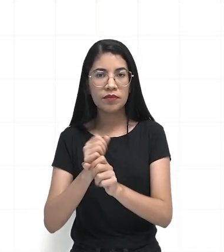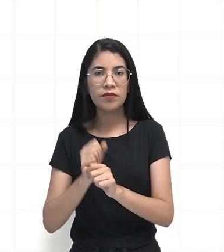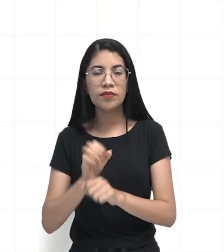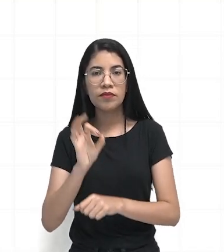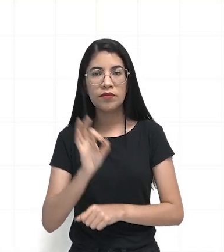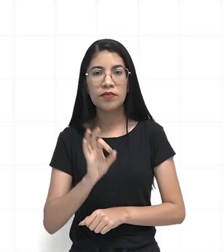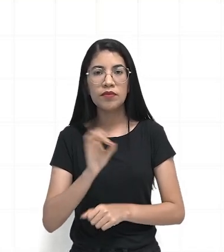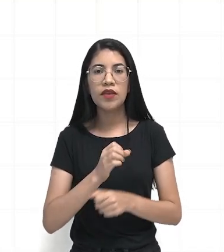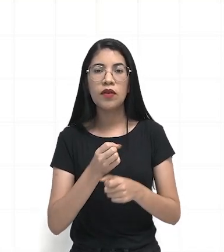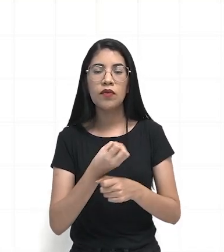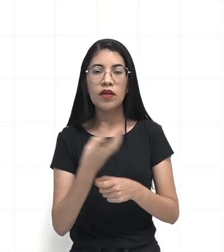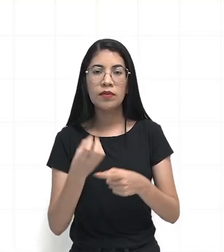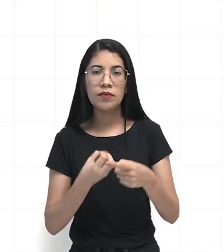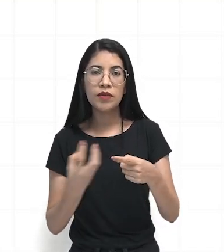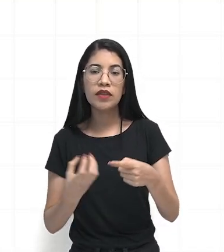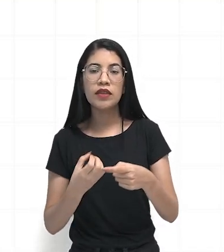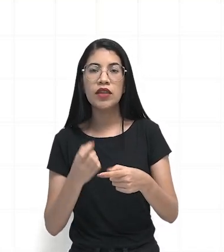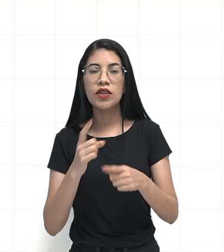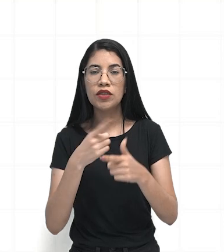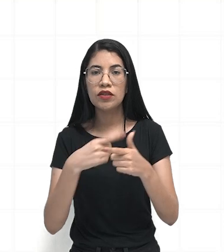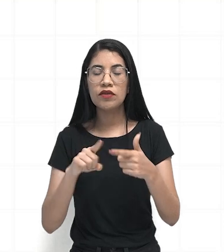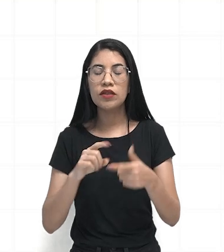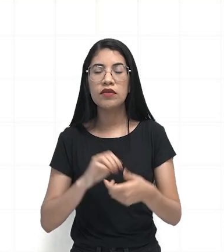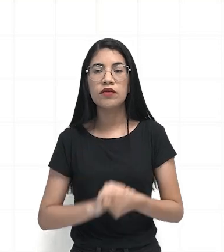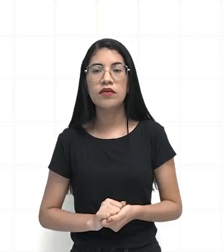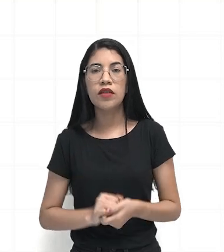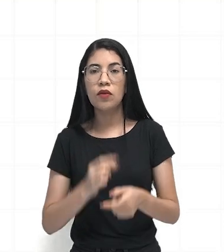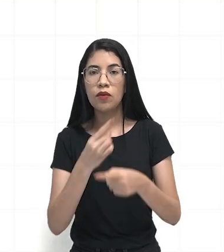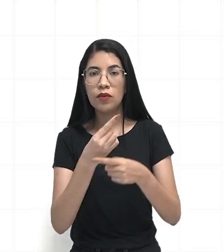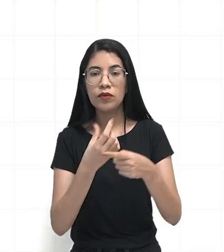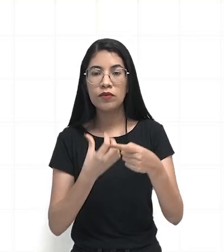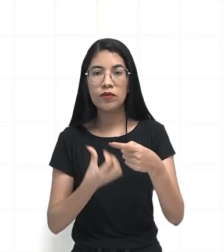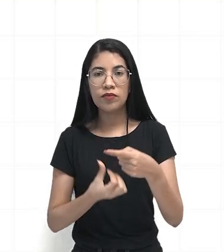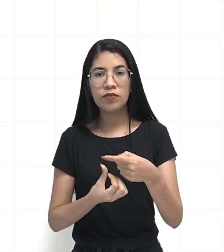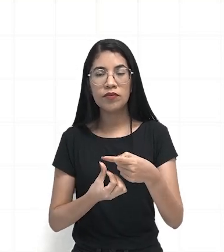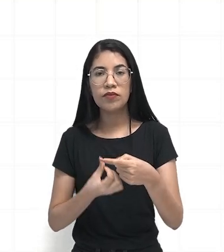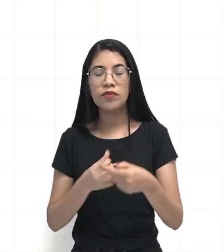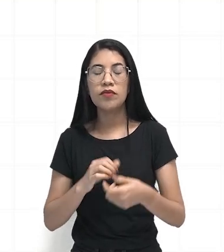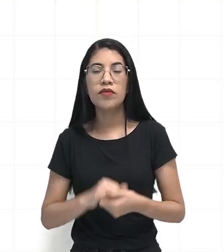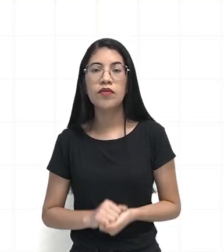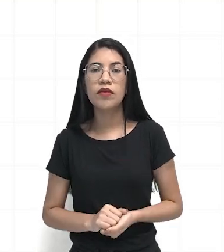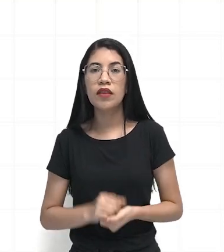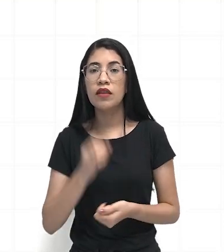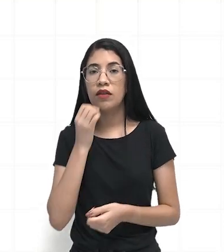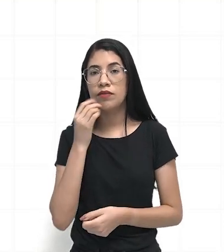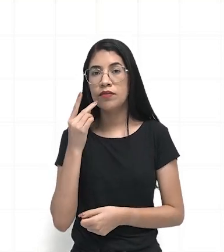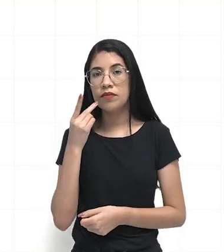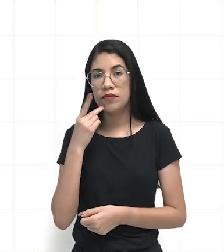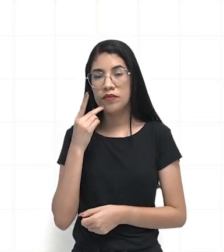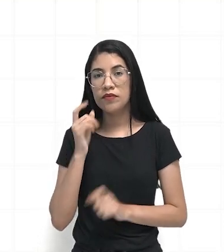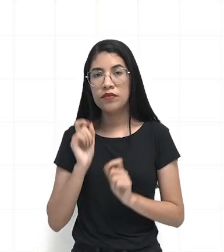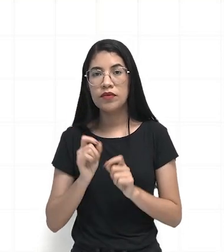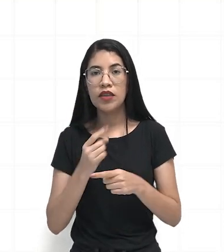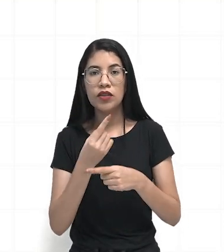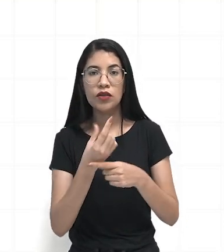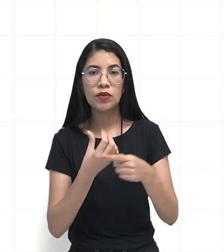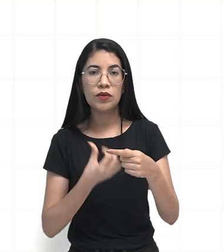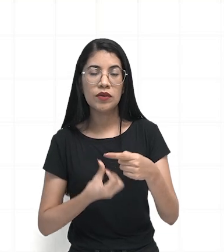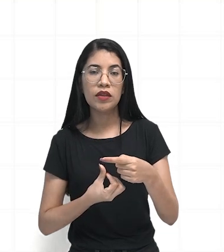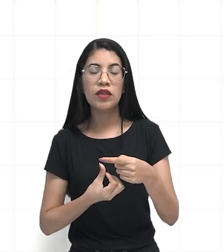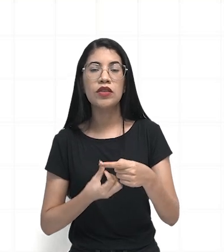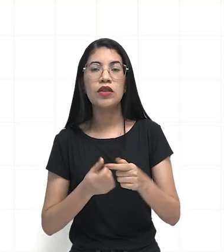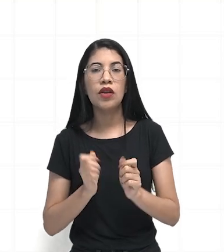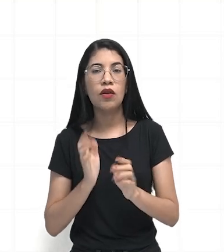Pega a fração e faz a divisão. Toda fração é uma divisão. A probabilidade, então, de obter